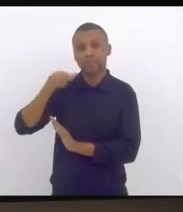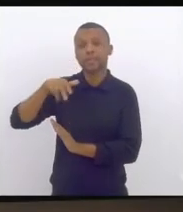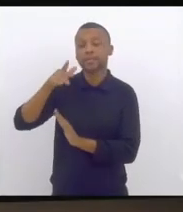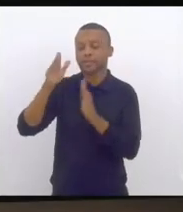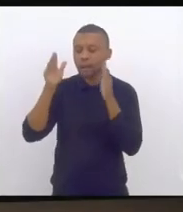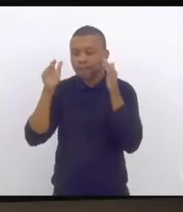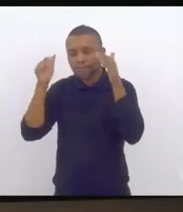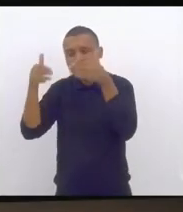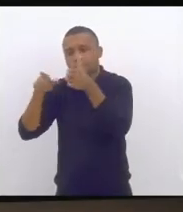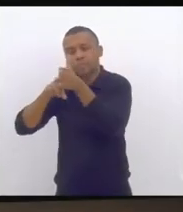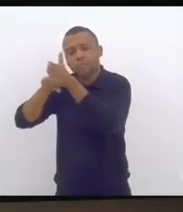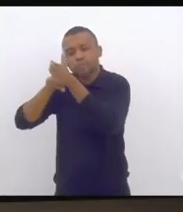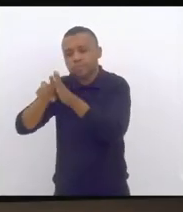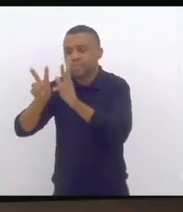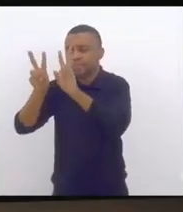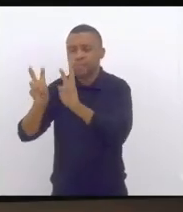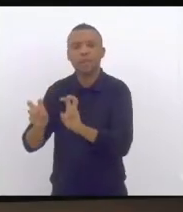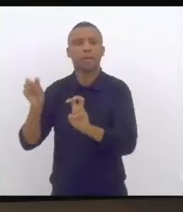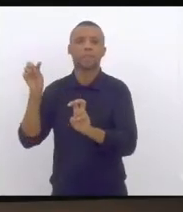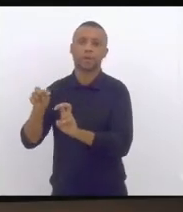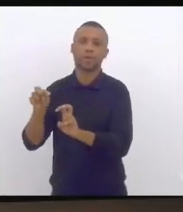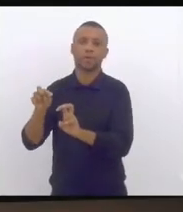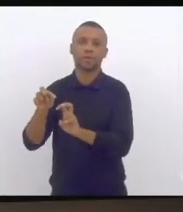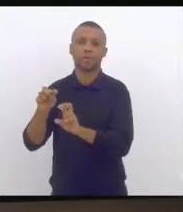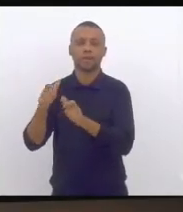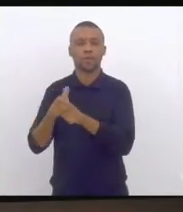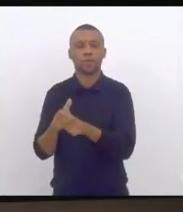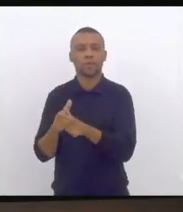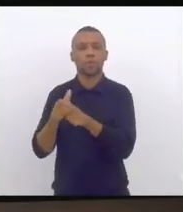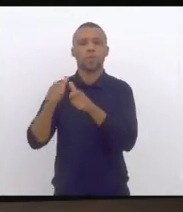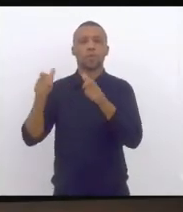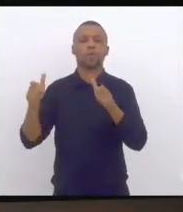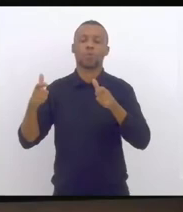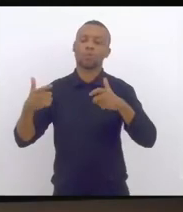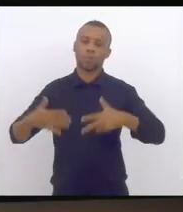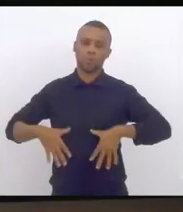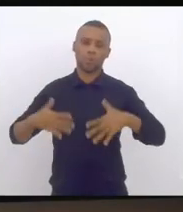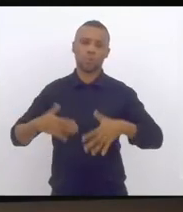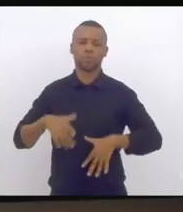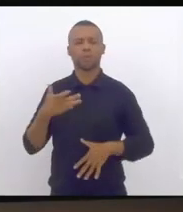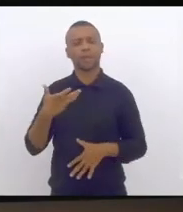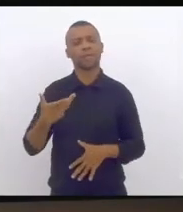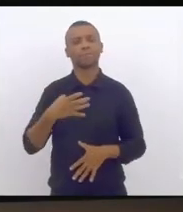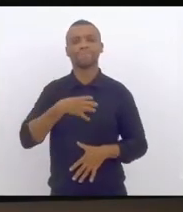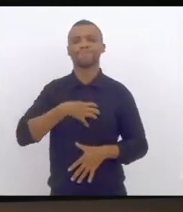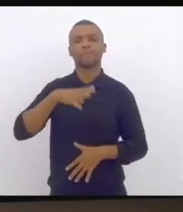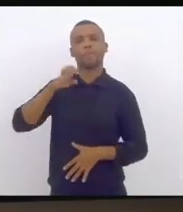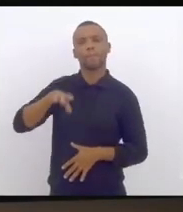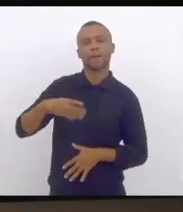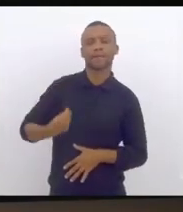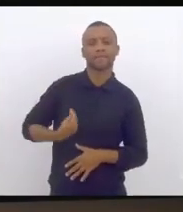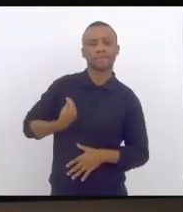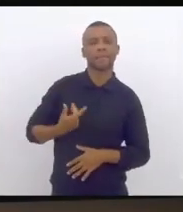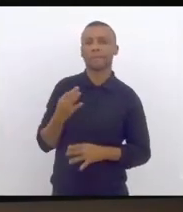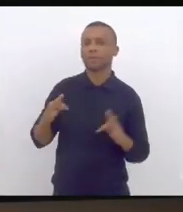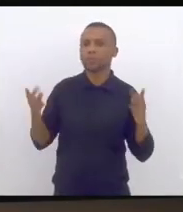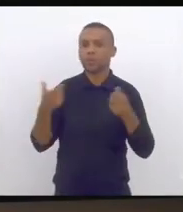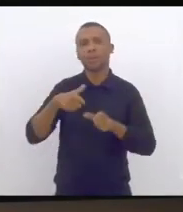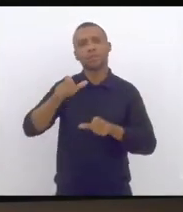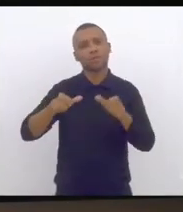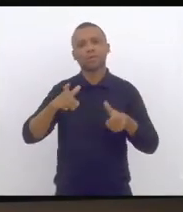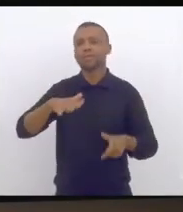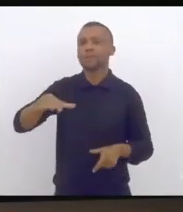debruçando sobre esse tema. É cada vez mais premente. Queremos que haja bem viver para todas as pessoas, a partir dos